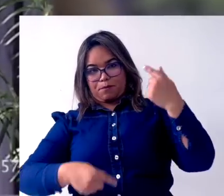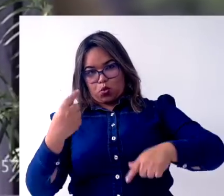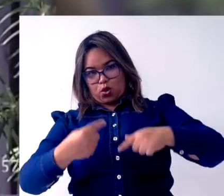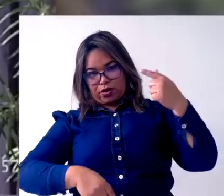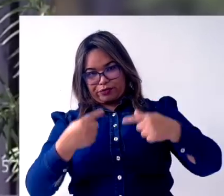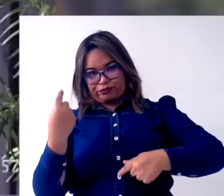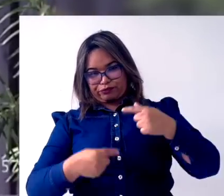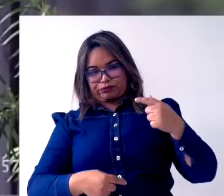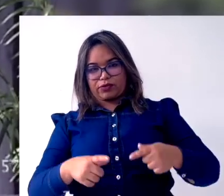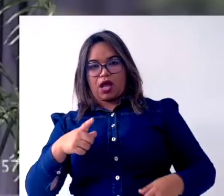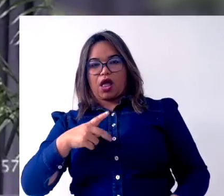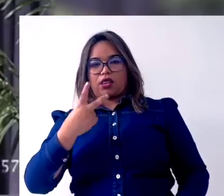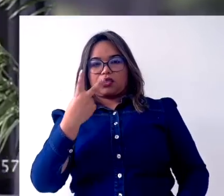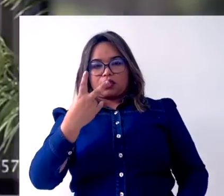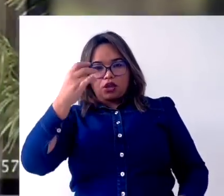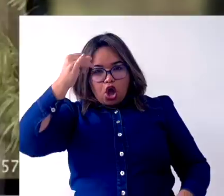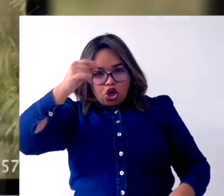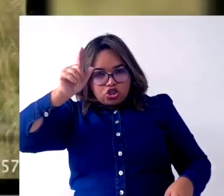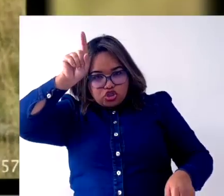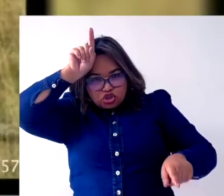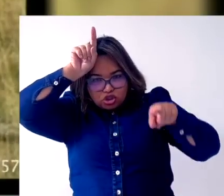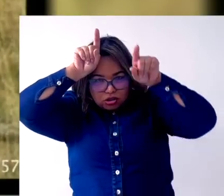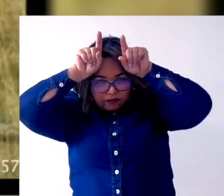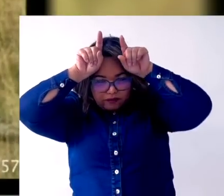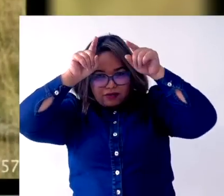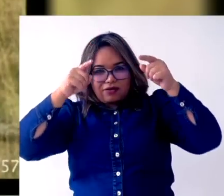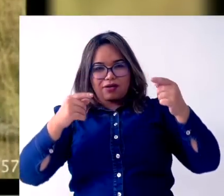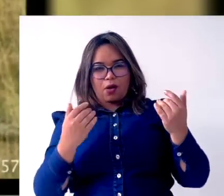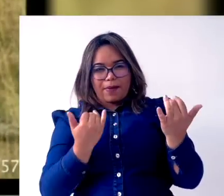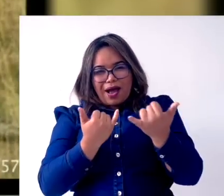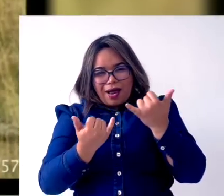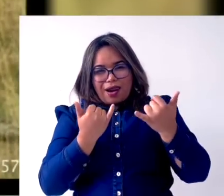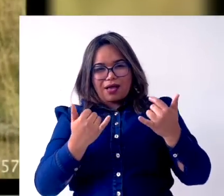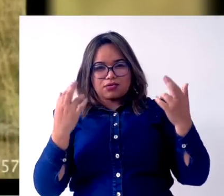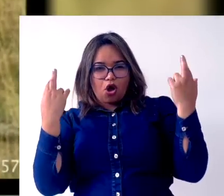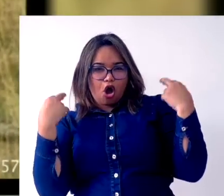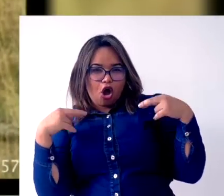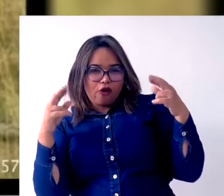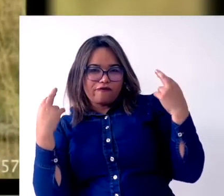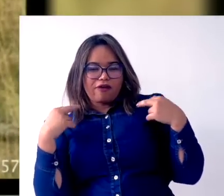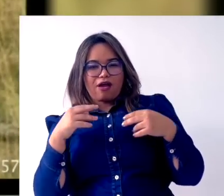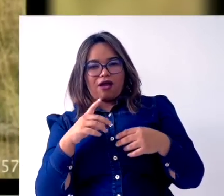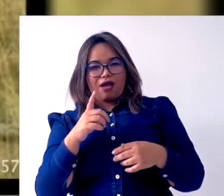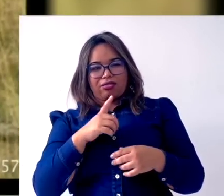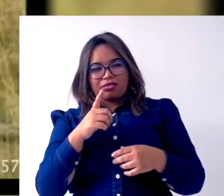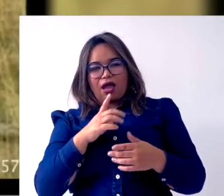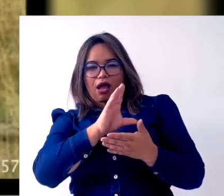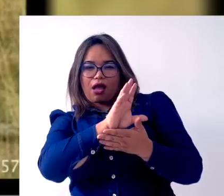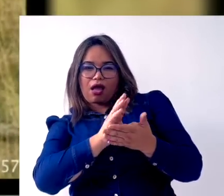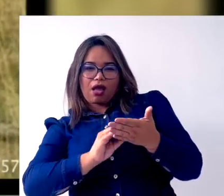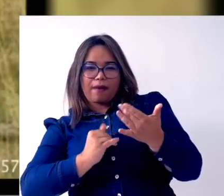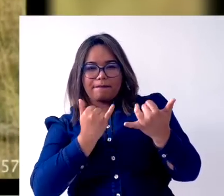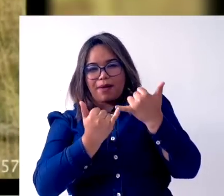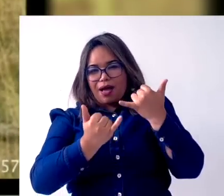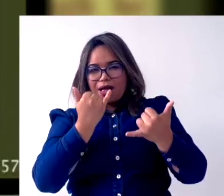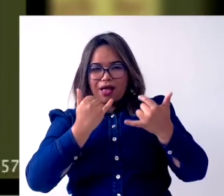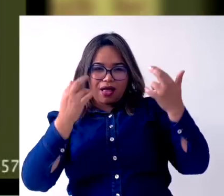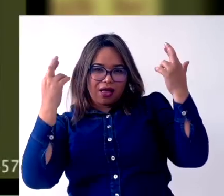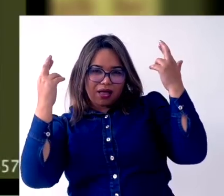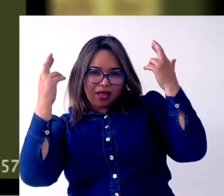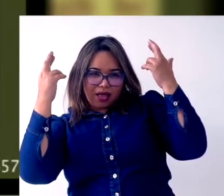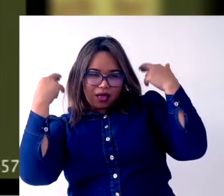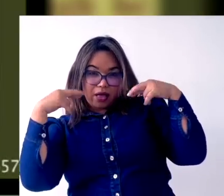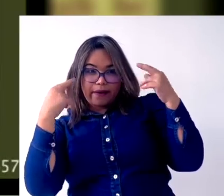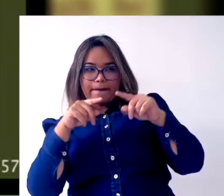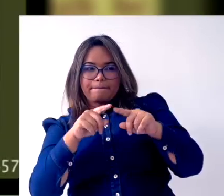tinha 2 chifres como um cordeiro. Ela tem princípios que parecem princípios de um cordeiro. Mas ela fala como um